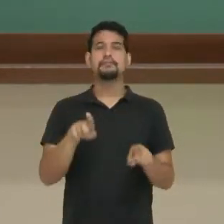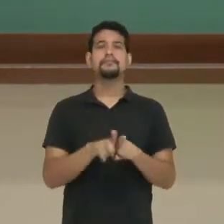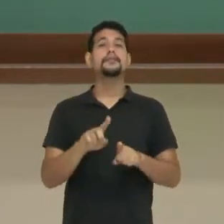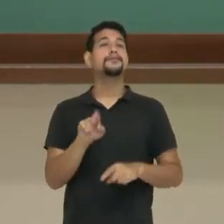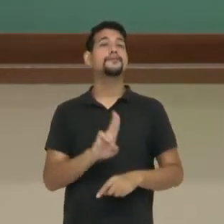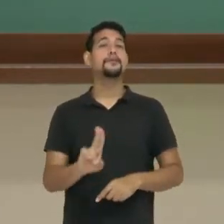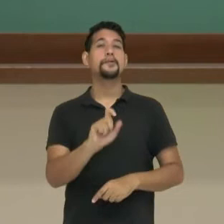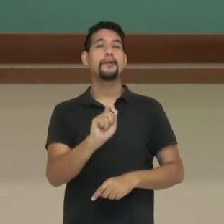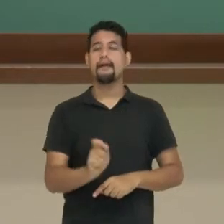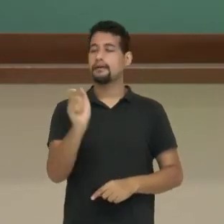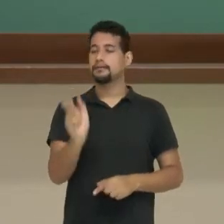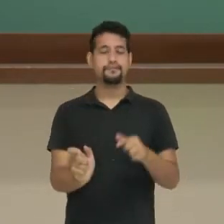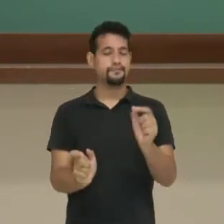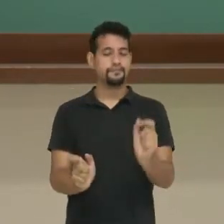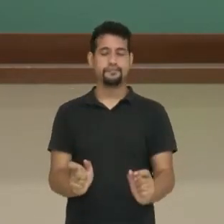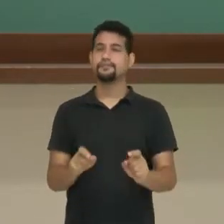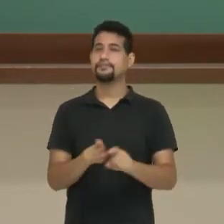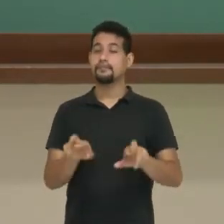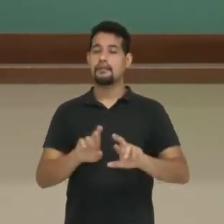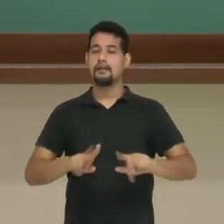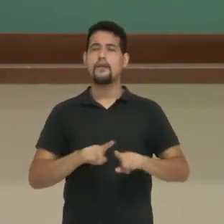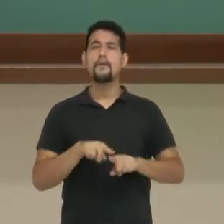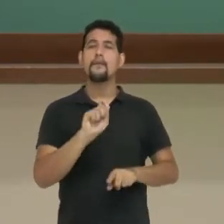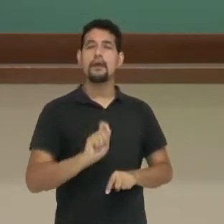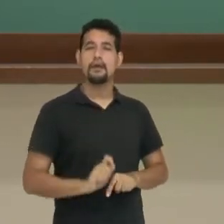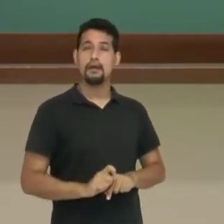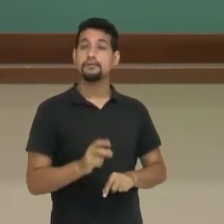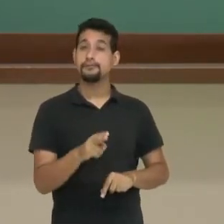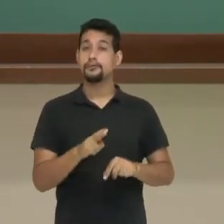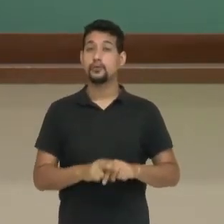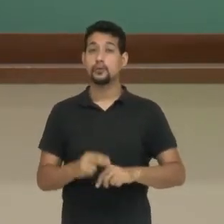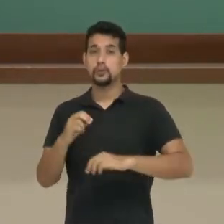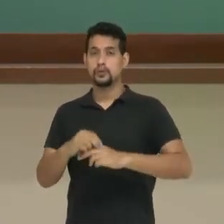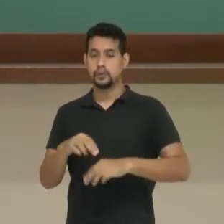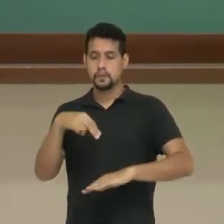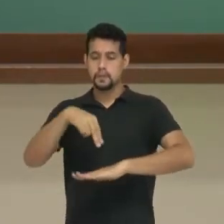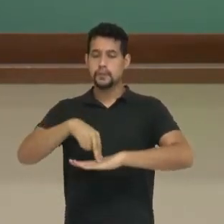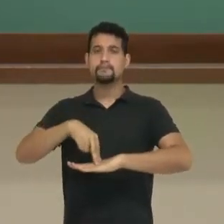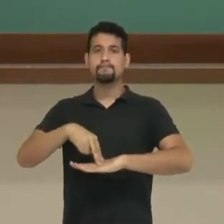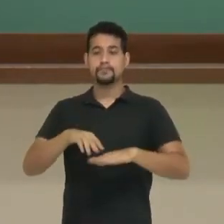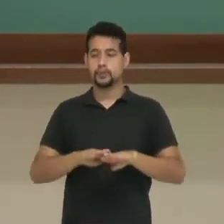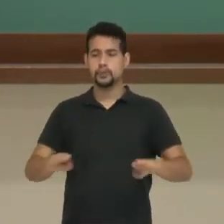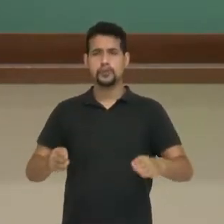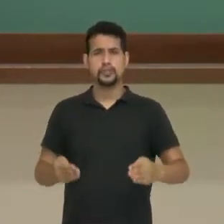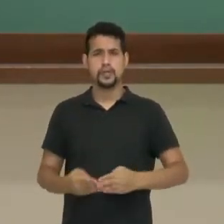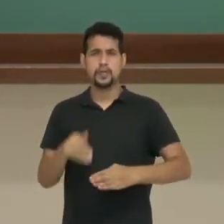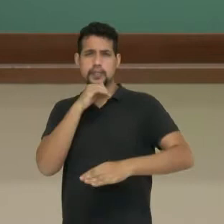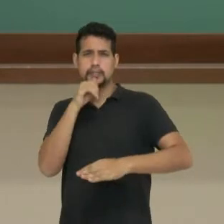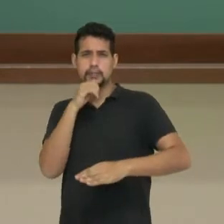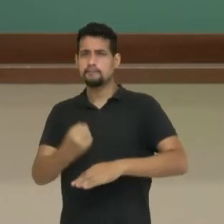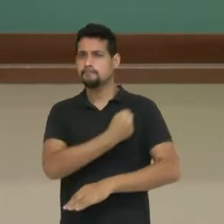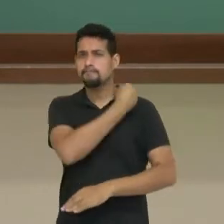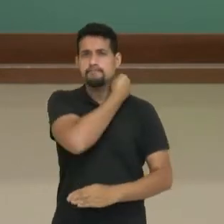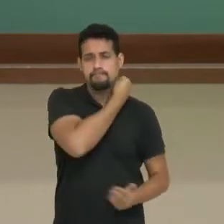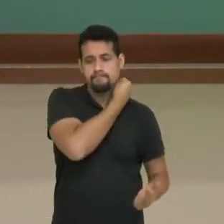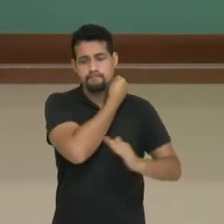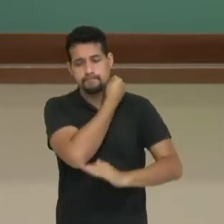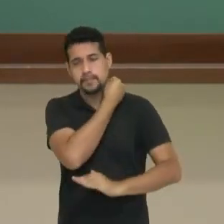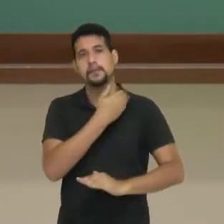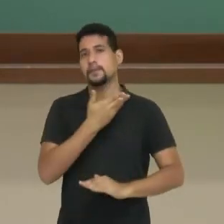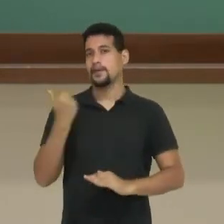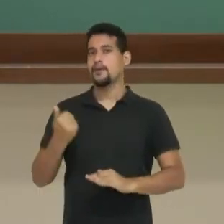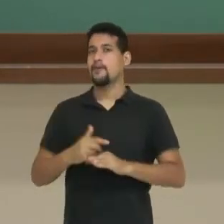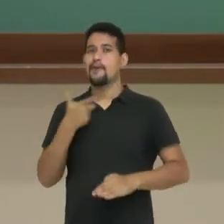atribui essa característica diferenciada, especialmente no chão, né? Ele observou que ele levava vantagem,